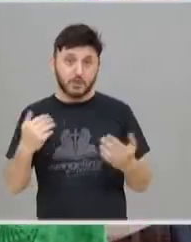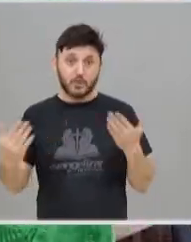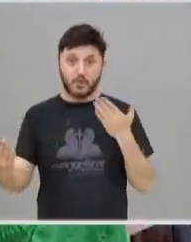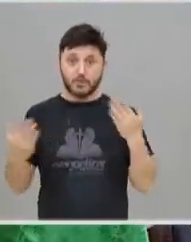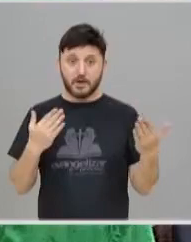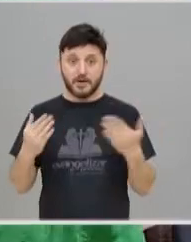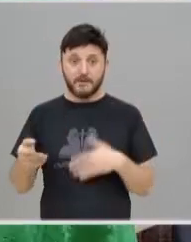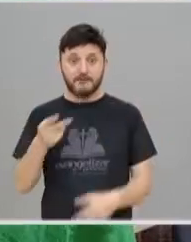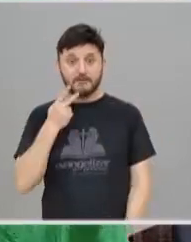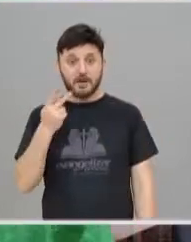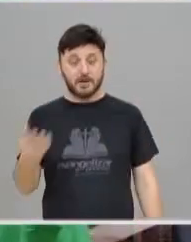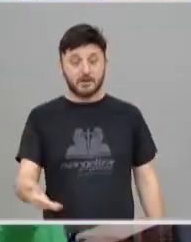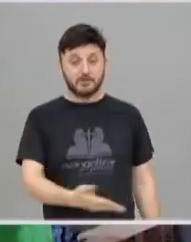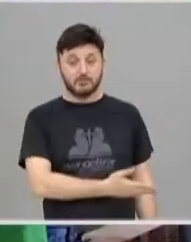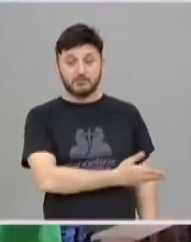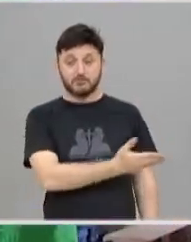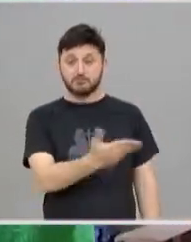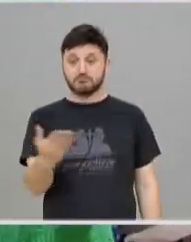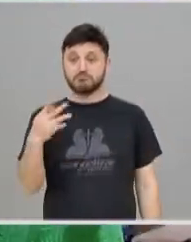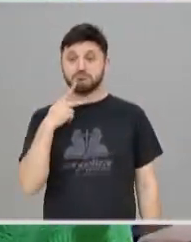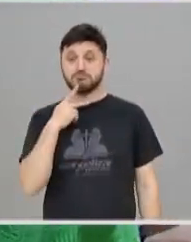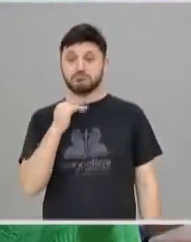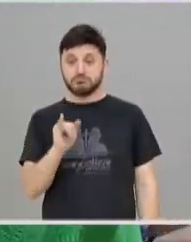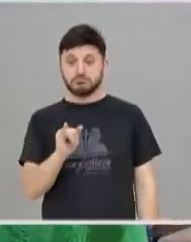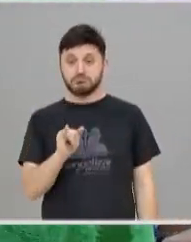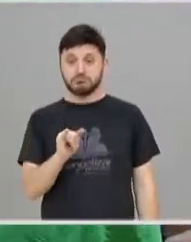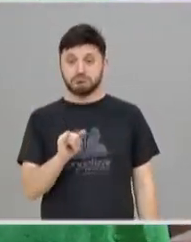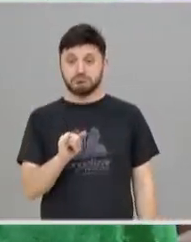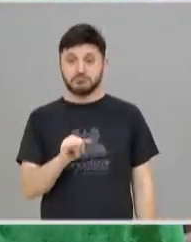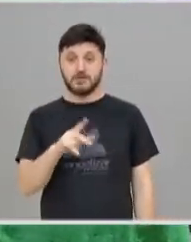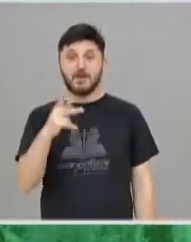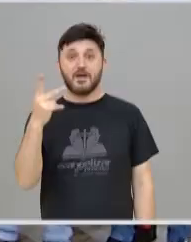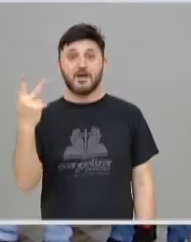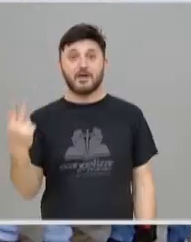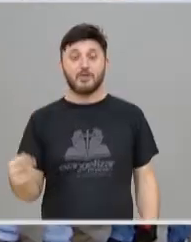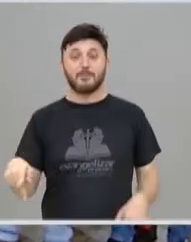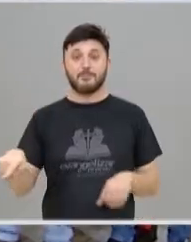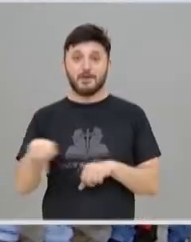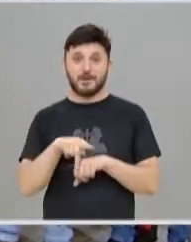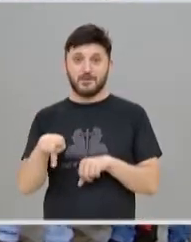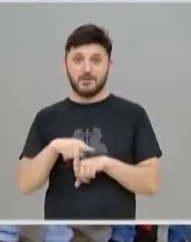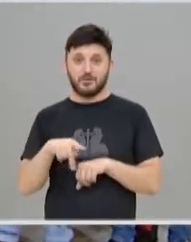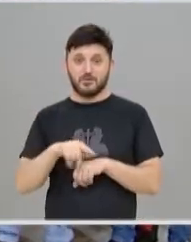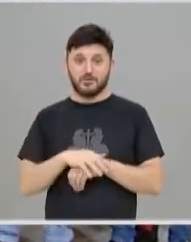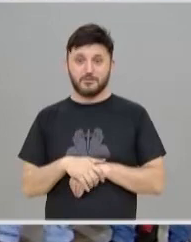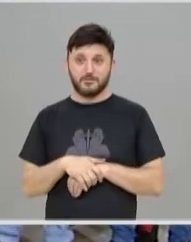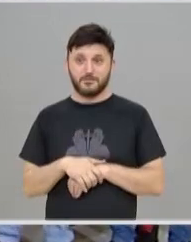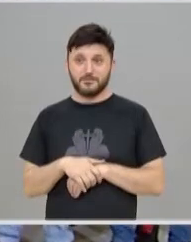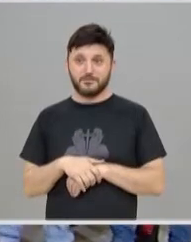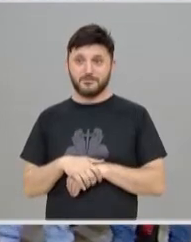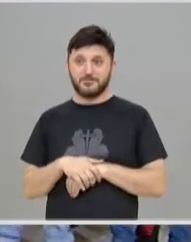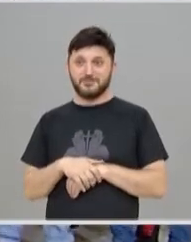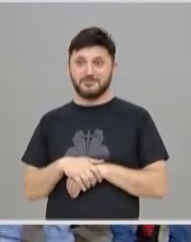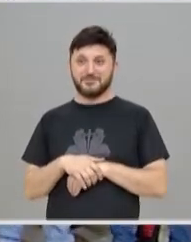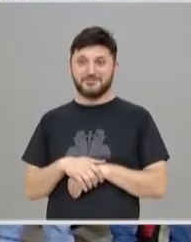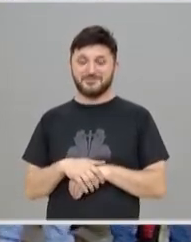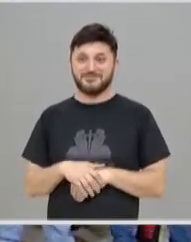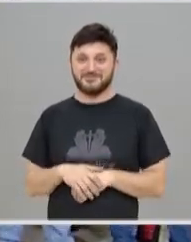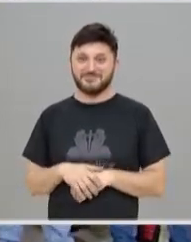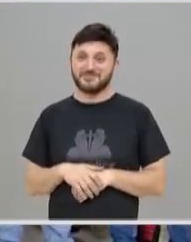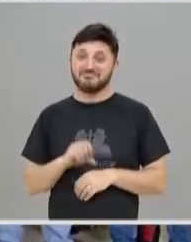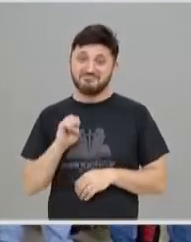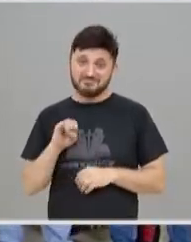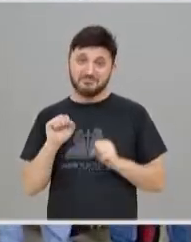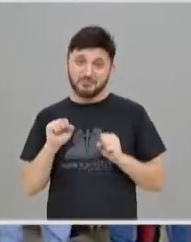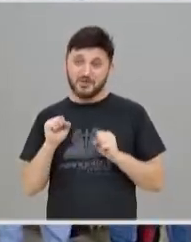hoje dizer que vocês, pais, sejam São Pedro. No meio dos ventos,